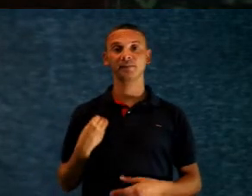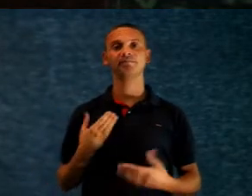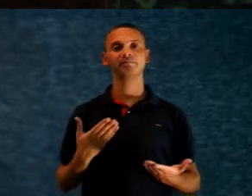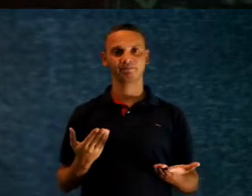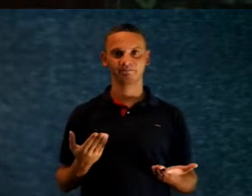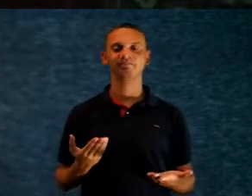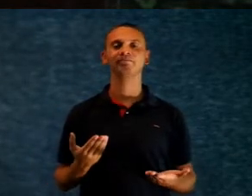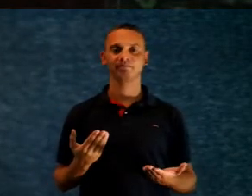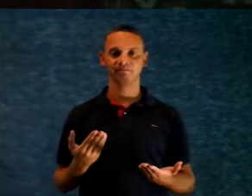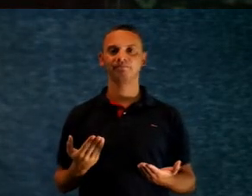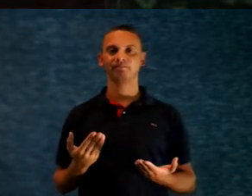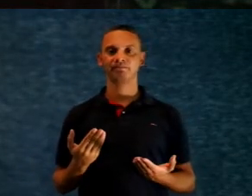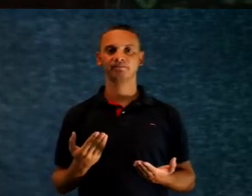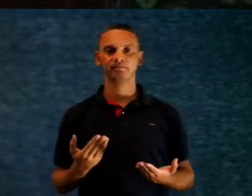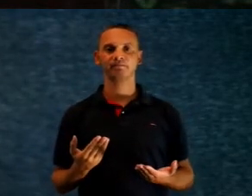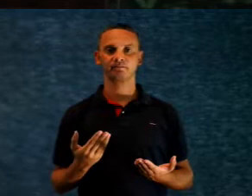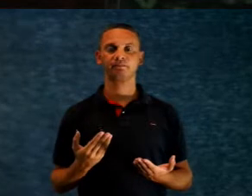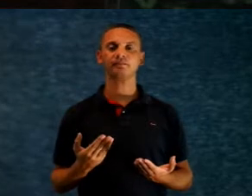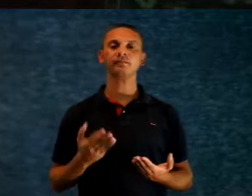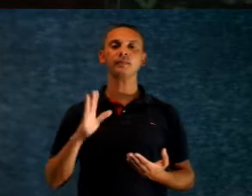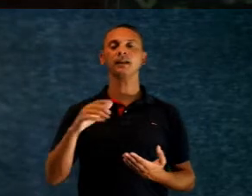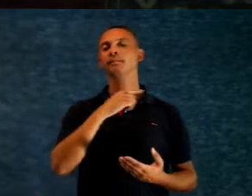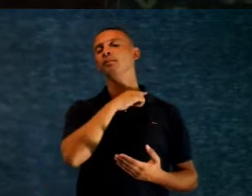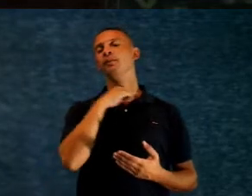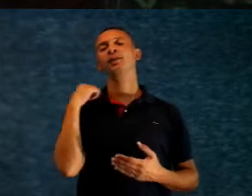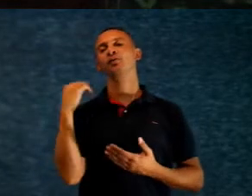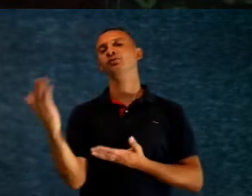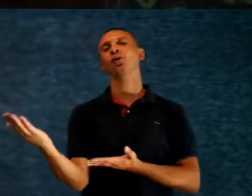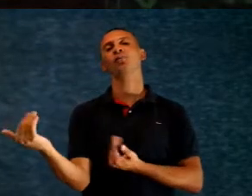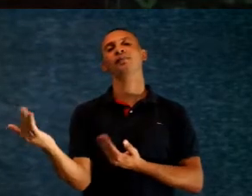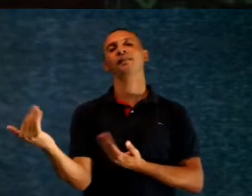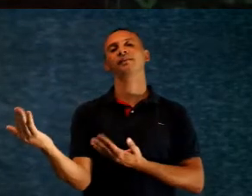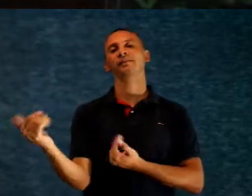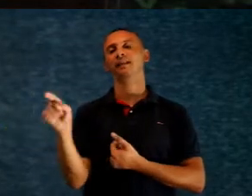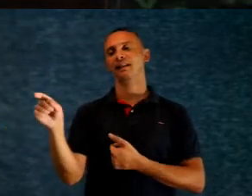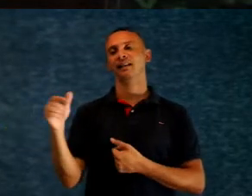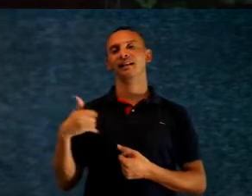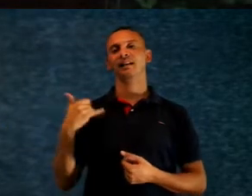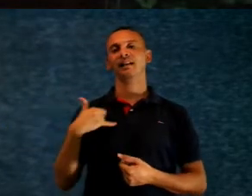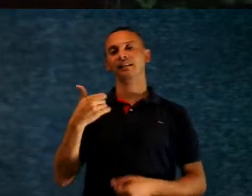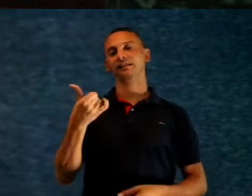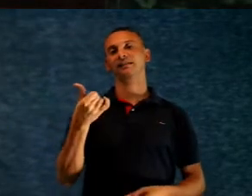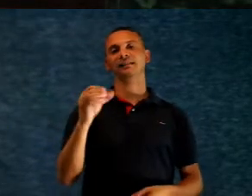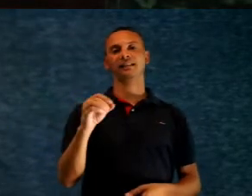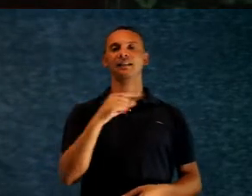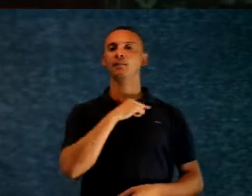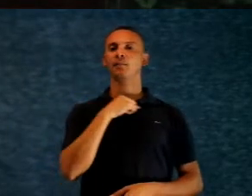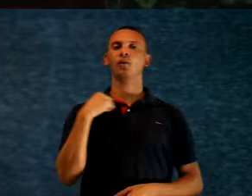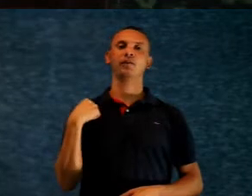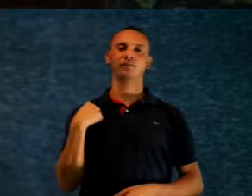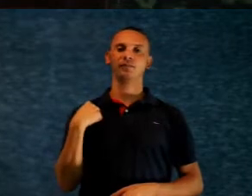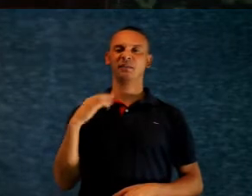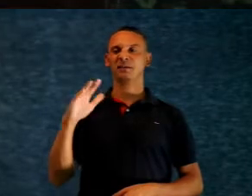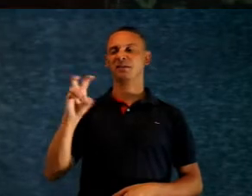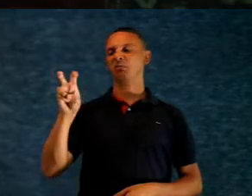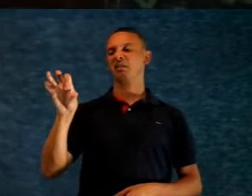sem nenhum exagero. Ela que morreu tão jovem, Maria Julieta morreu com 60 anos incompletos, ela não